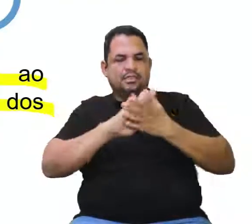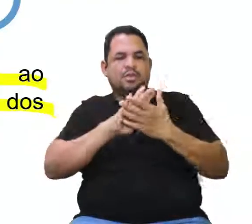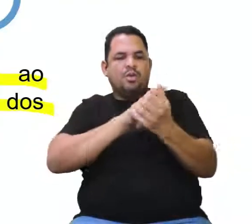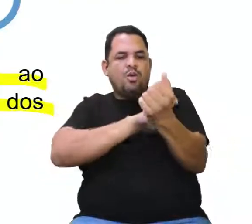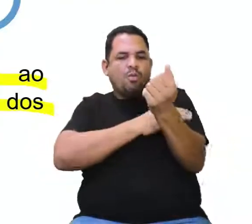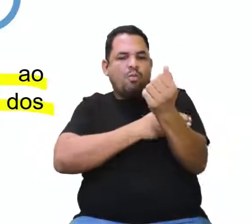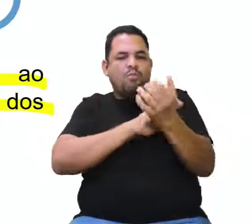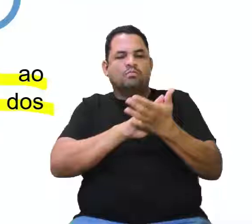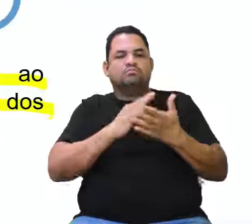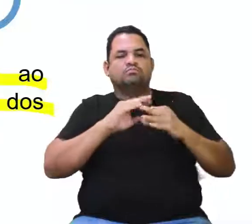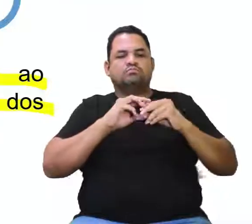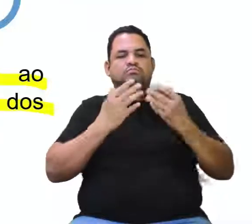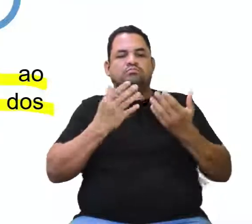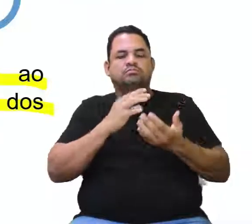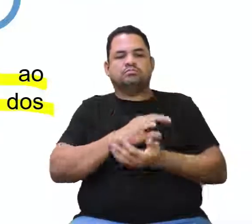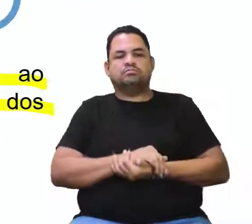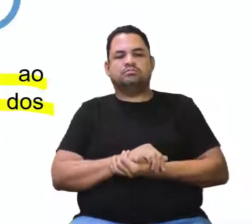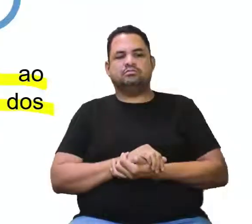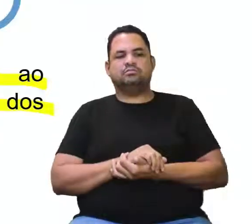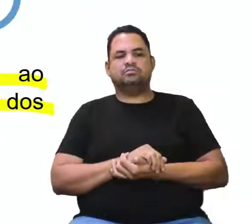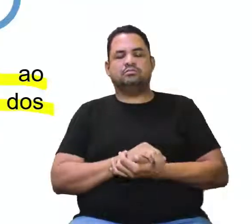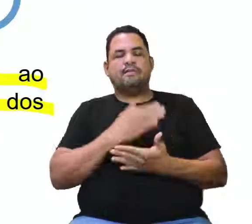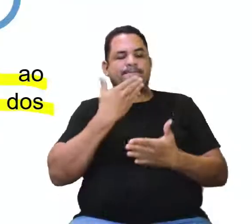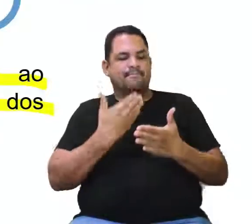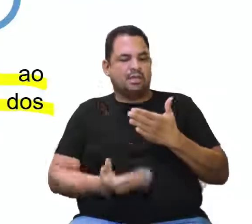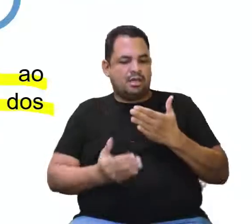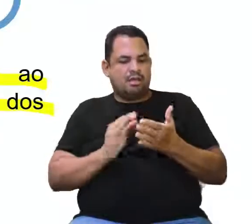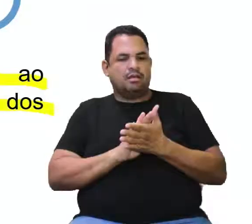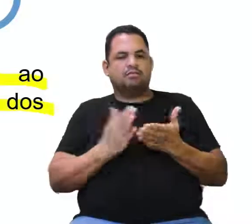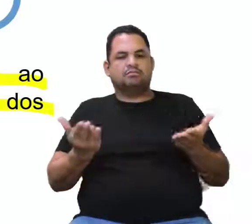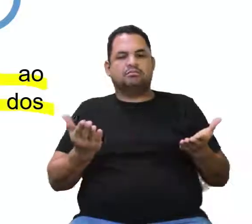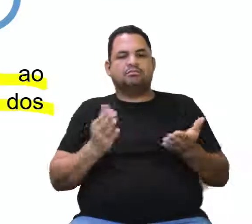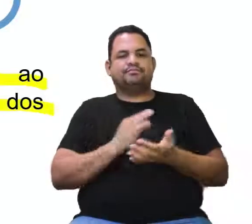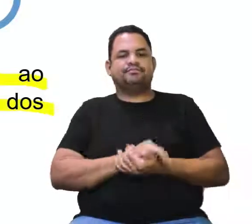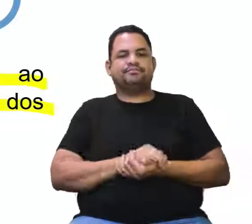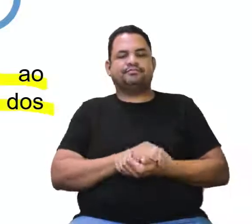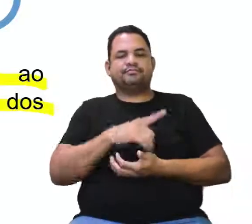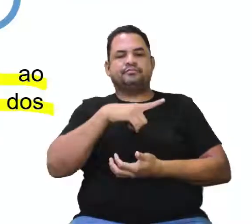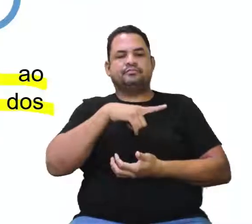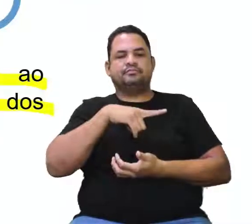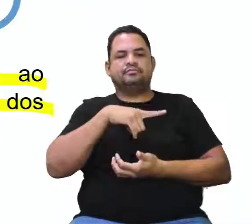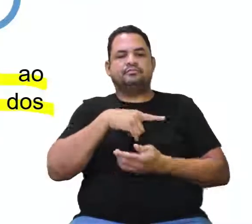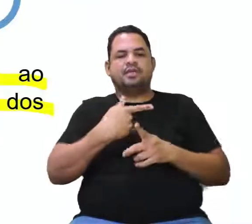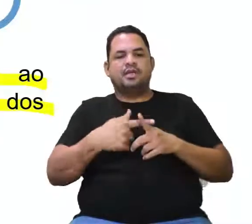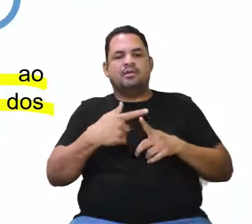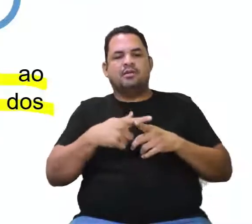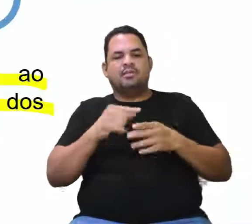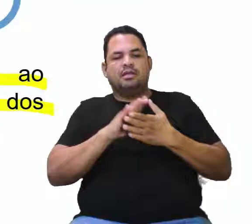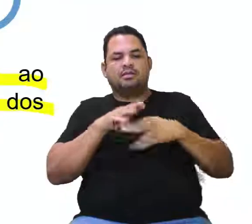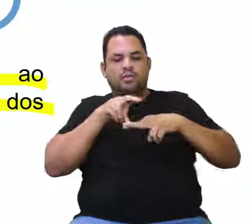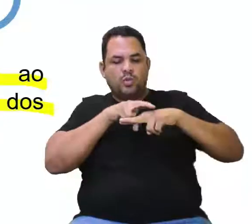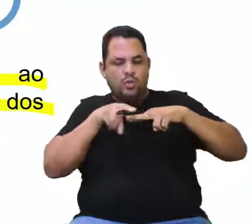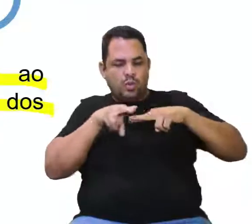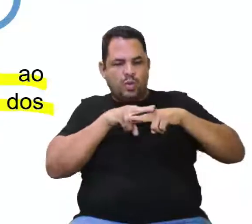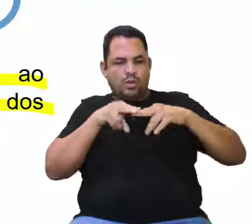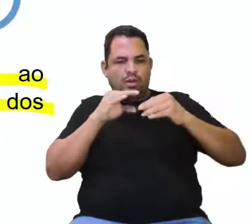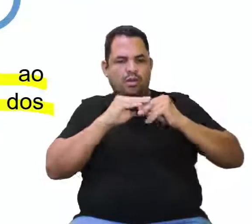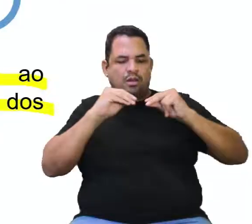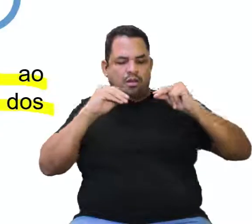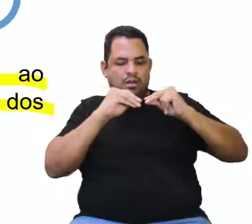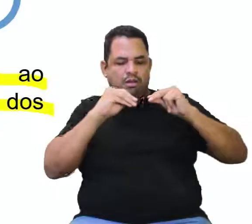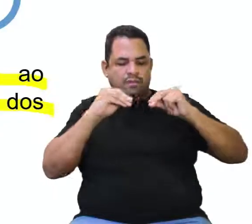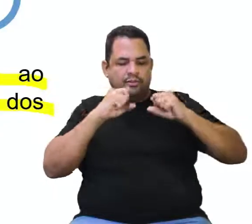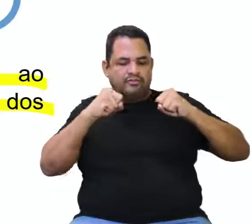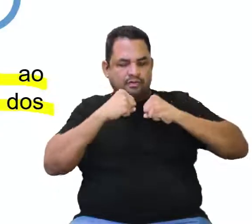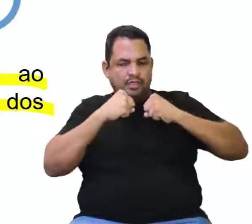muscular. Aliás, o processo de envelhecimento, eu perco a massa muscular. Eu tenho ali problemas nos meus ligamentos, né, que vão ficando